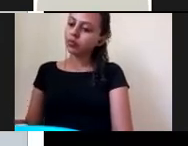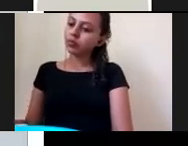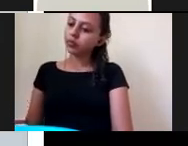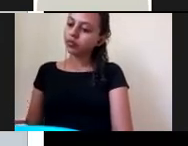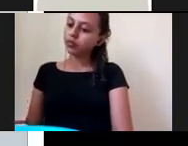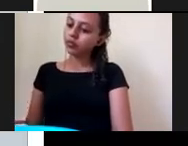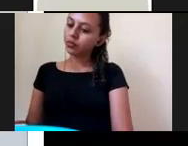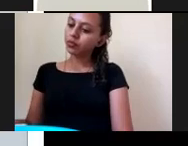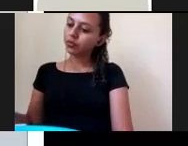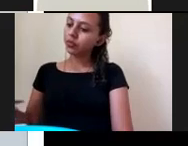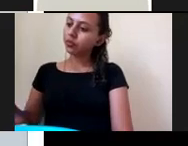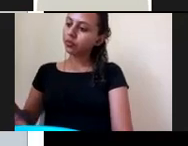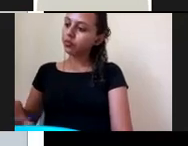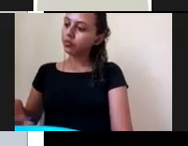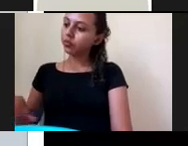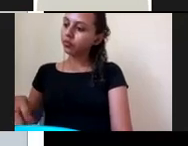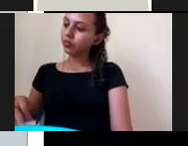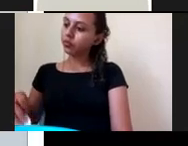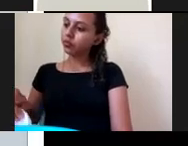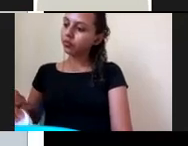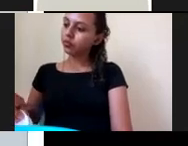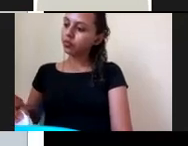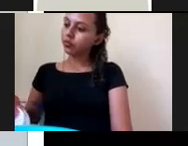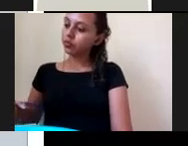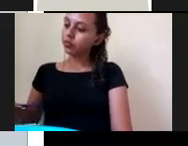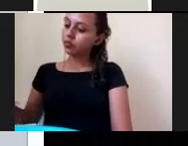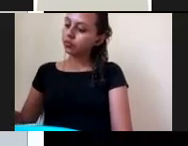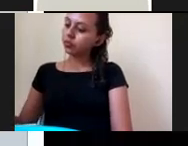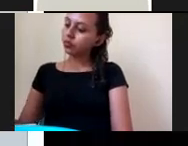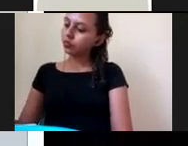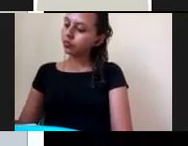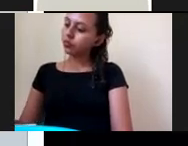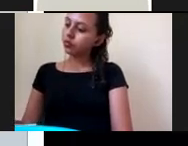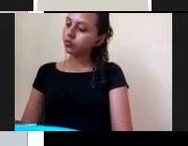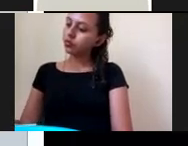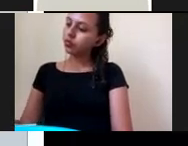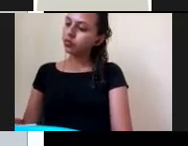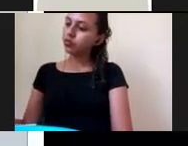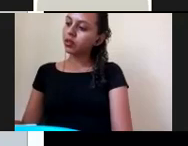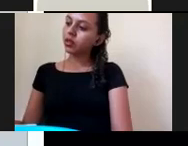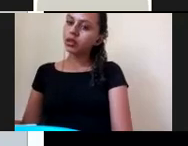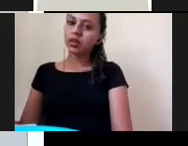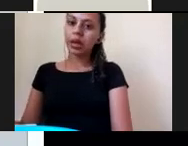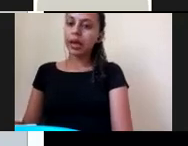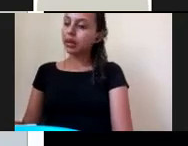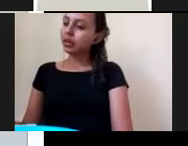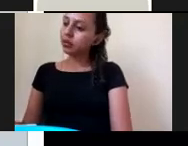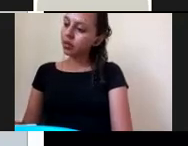exame físico, os métodos propedêuticos. Quais são eles? Coloquem. O primeiro,